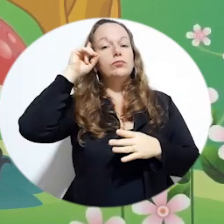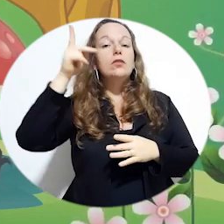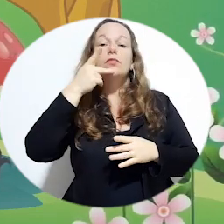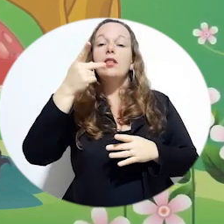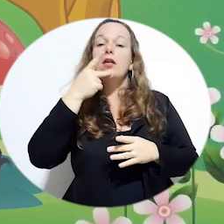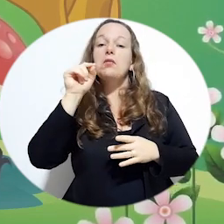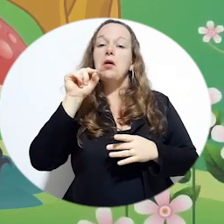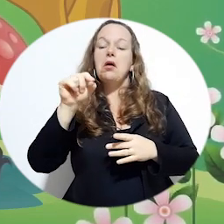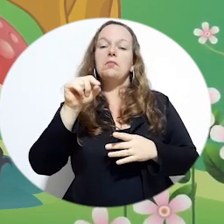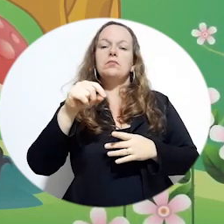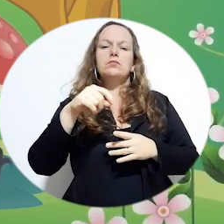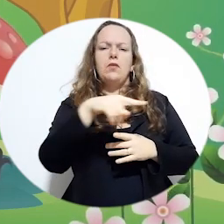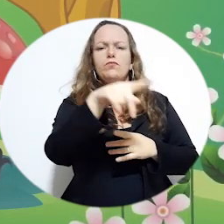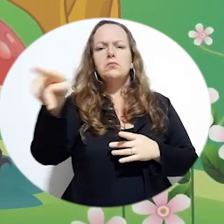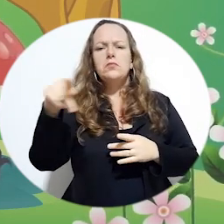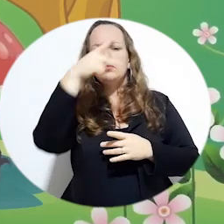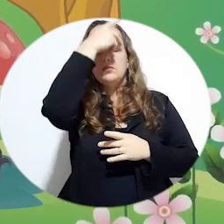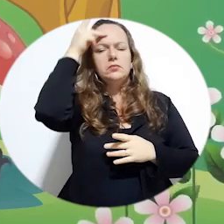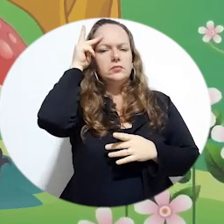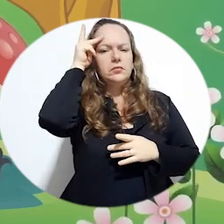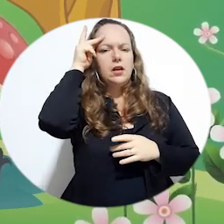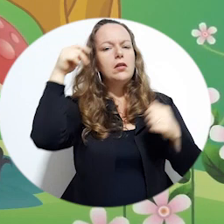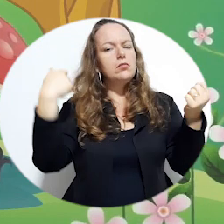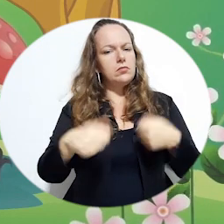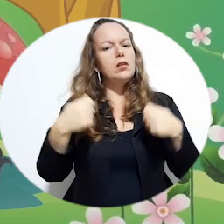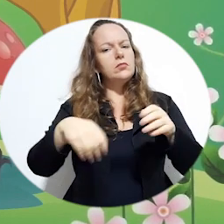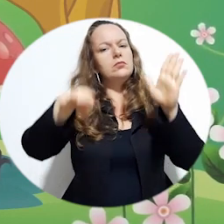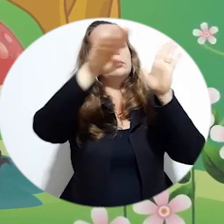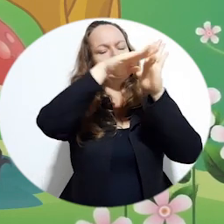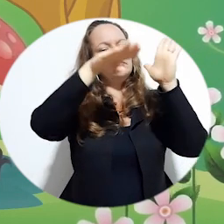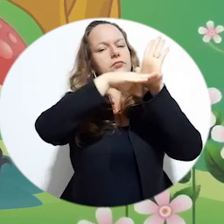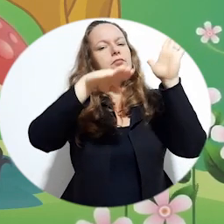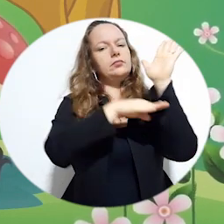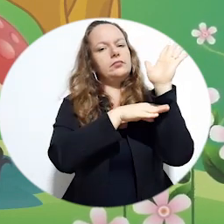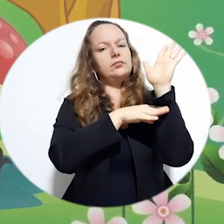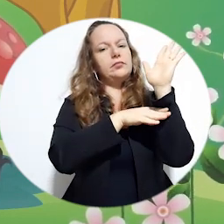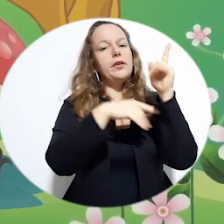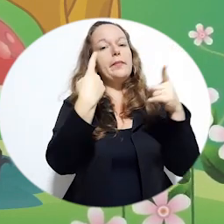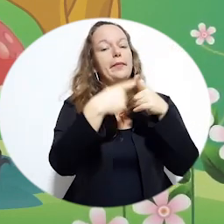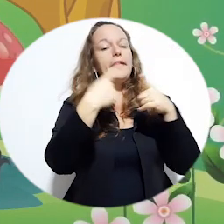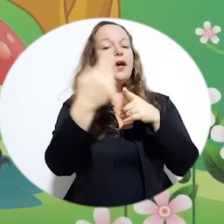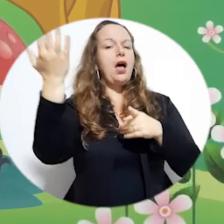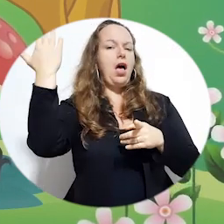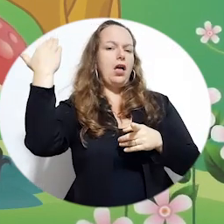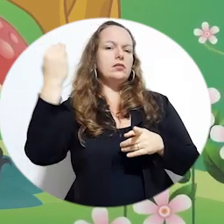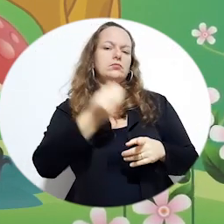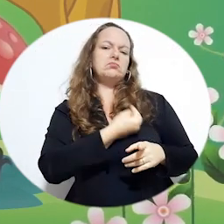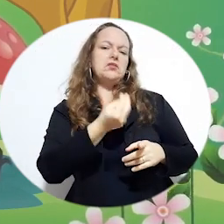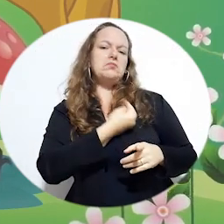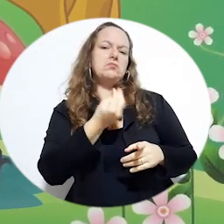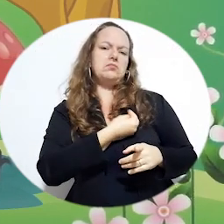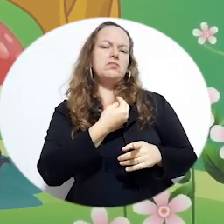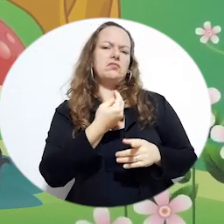eles: vocês precisam de regras. Vocês viviam lá no